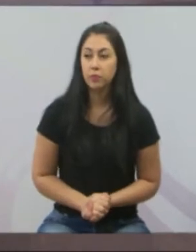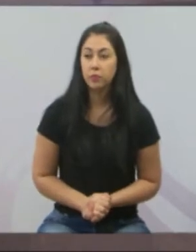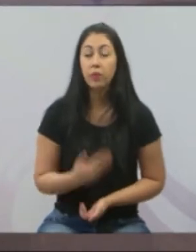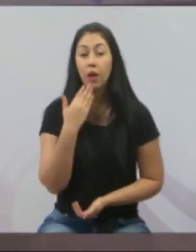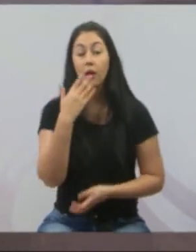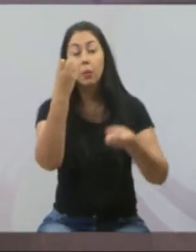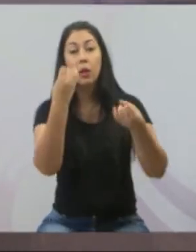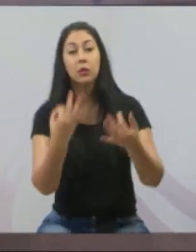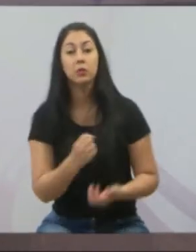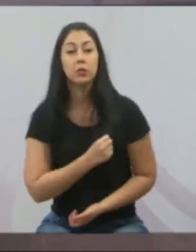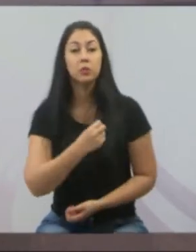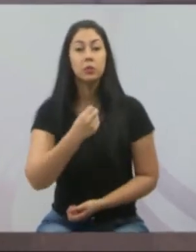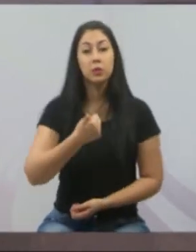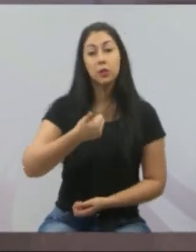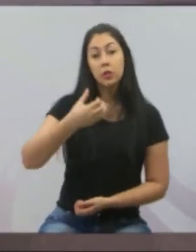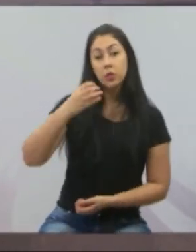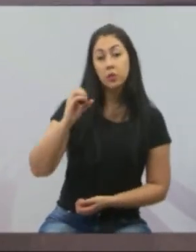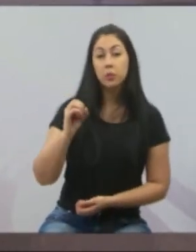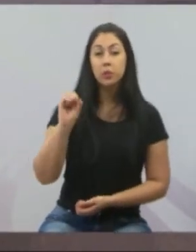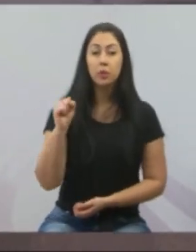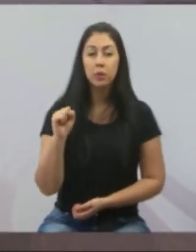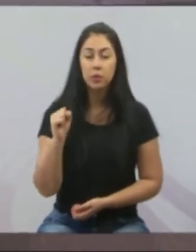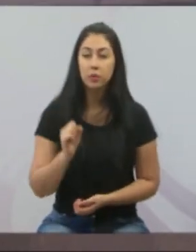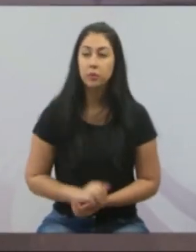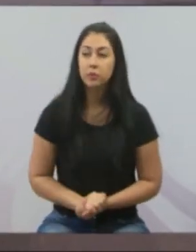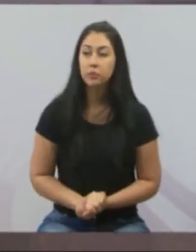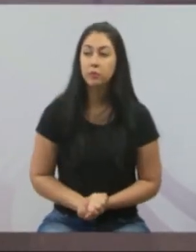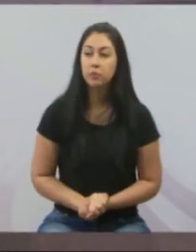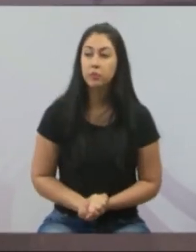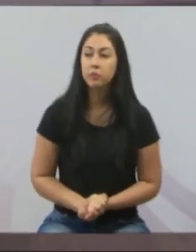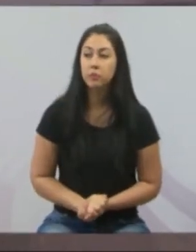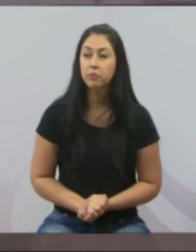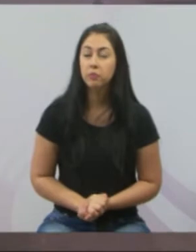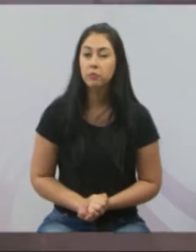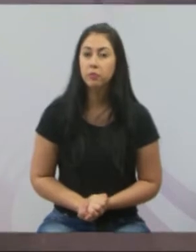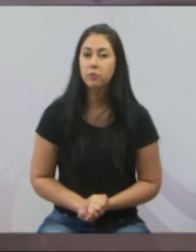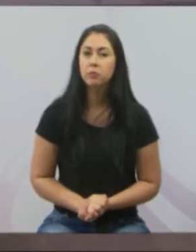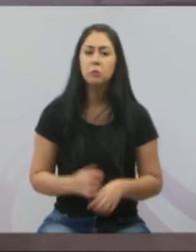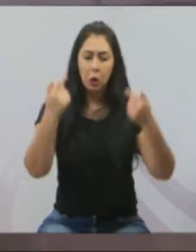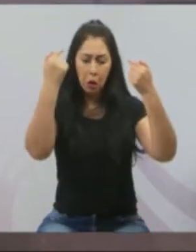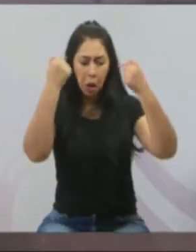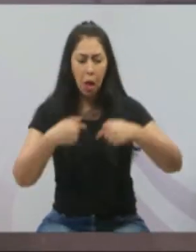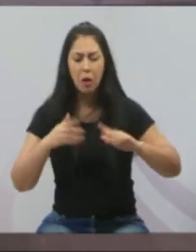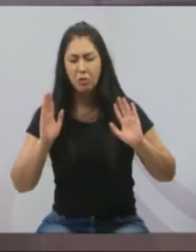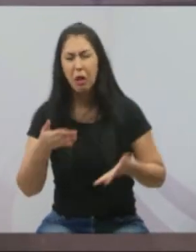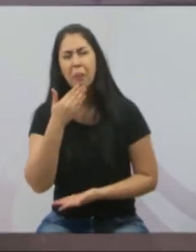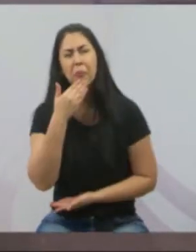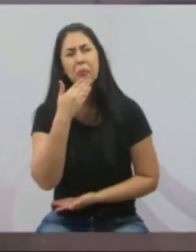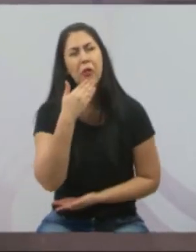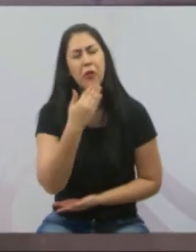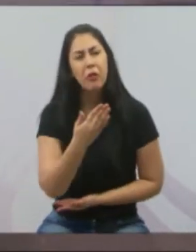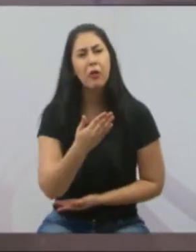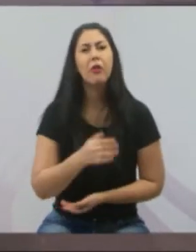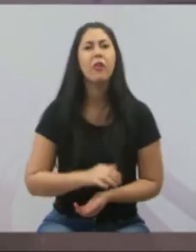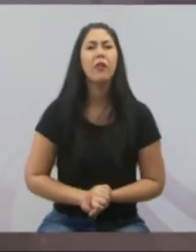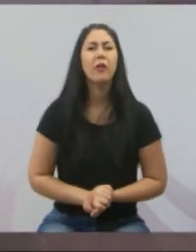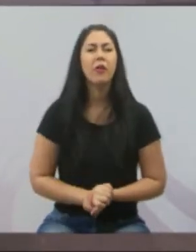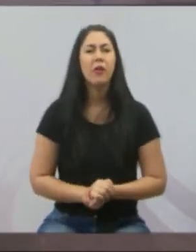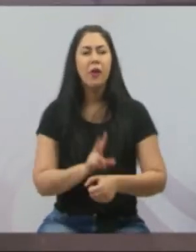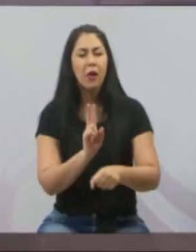mínimo. E muitos deles, no final da vida, ainda são obrigados a tratar de alguns filhos e netos e tudo mais. Por isso que é louvável, sim,